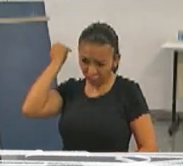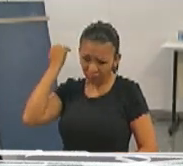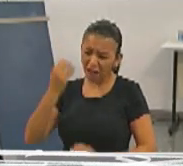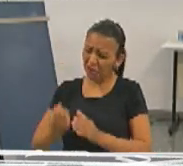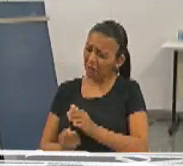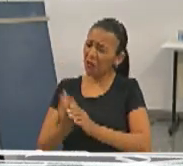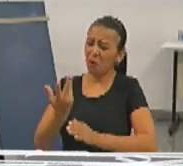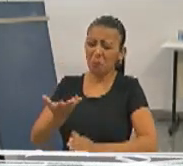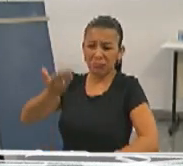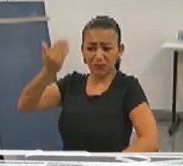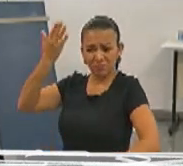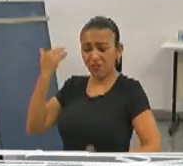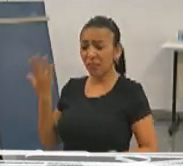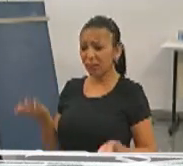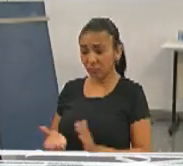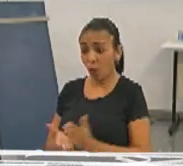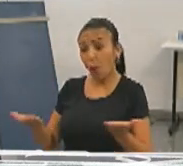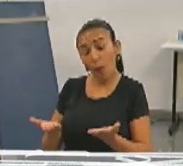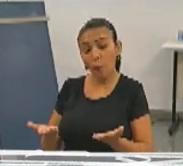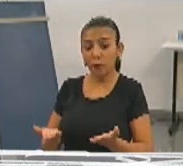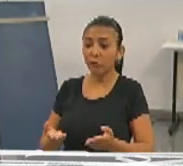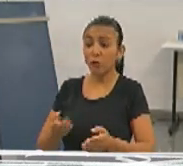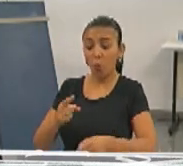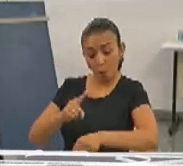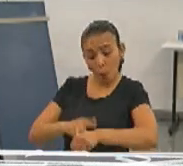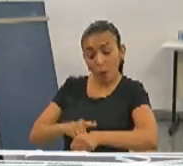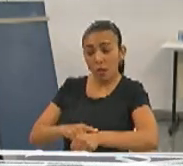criação, né? Os tempos são outros, né?